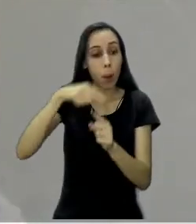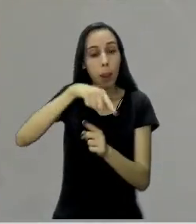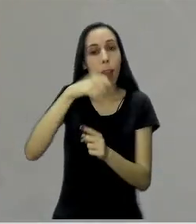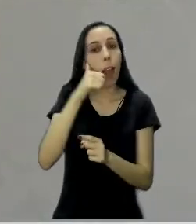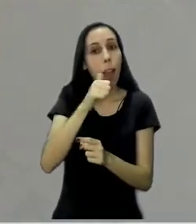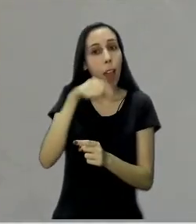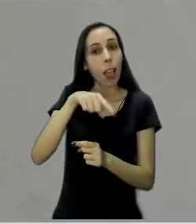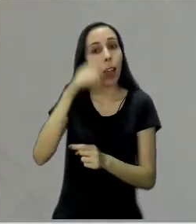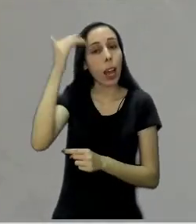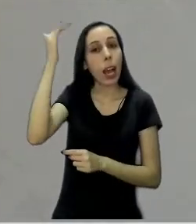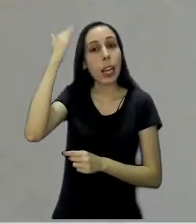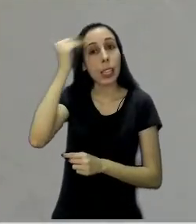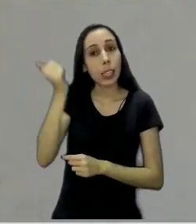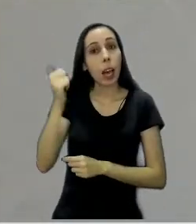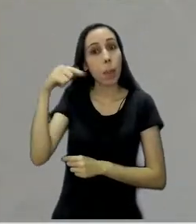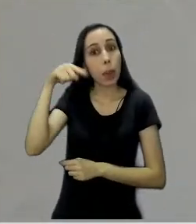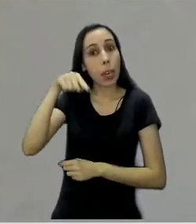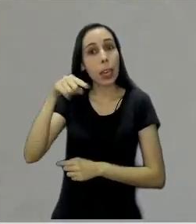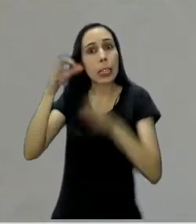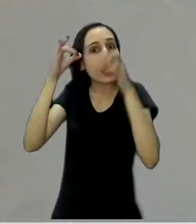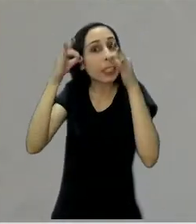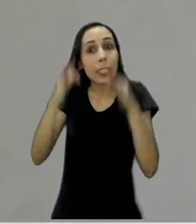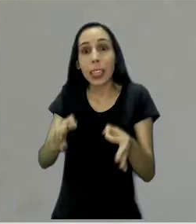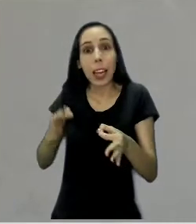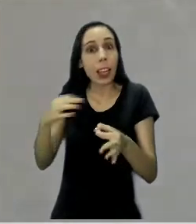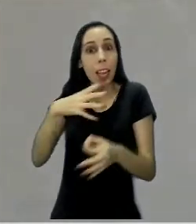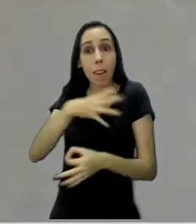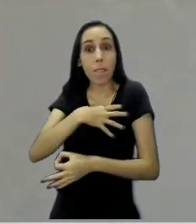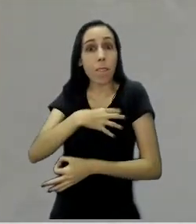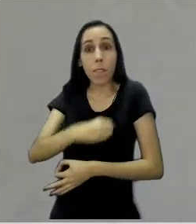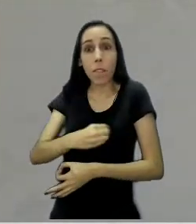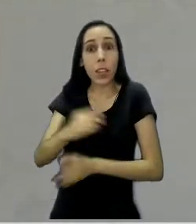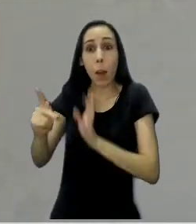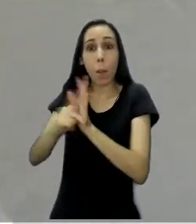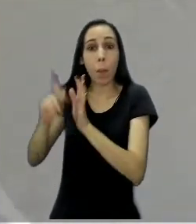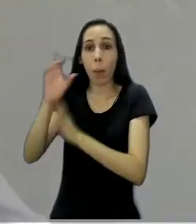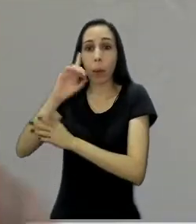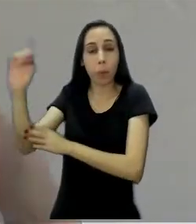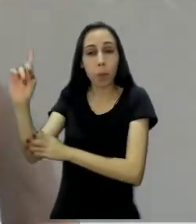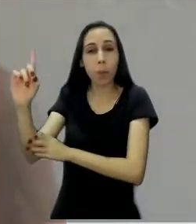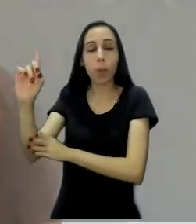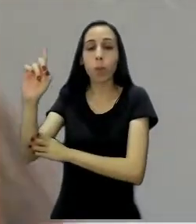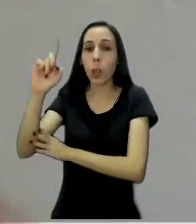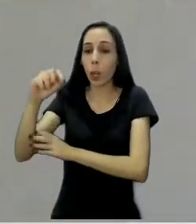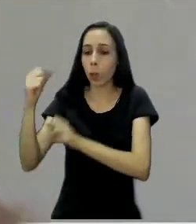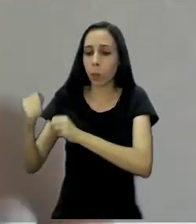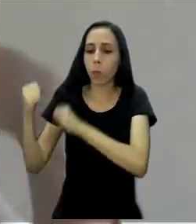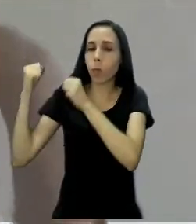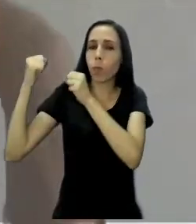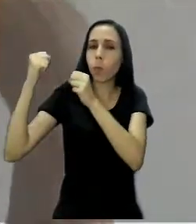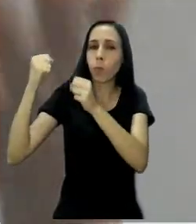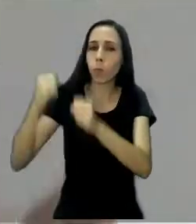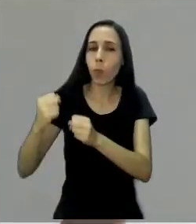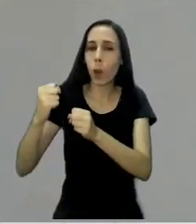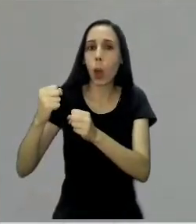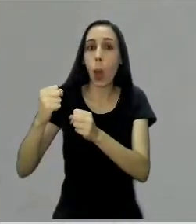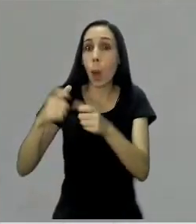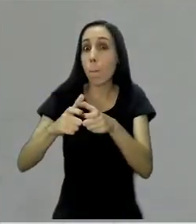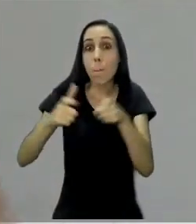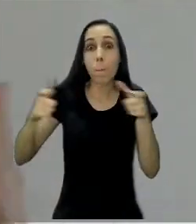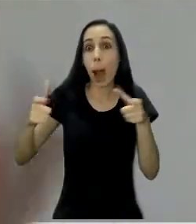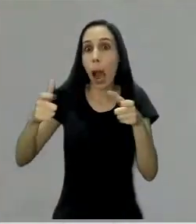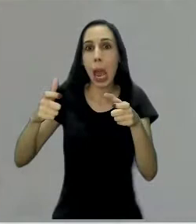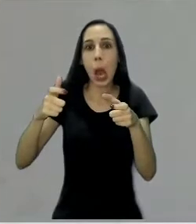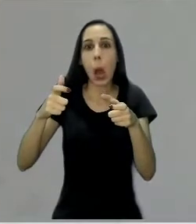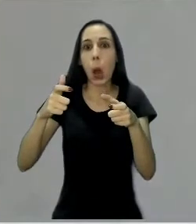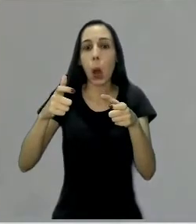ela saber que vinha dessa certeza que ela é filha de Deus, foi uma autoridade maior do que a